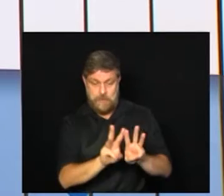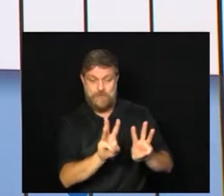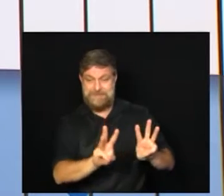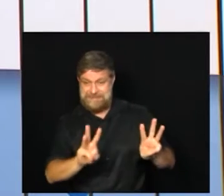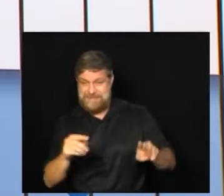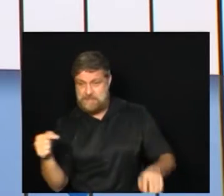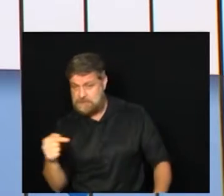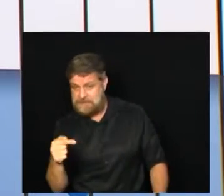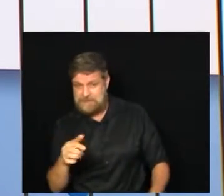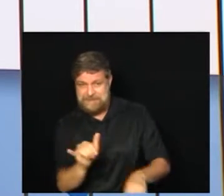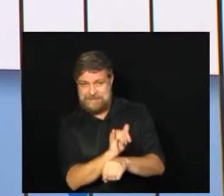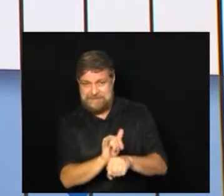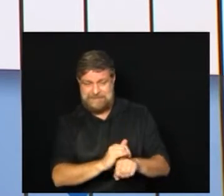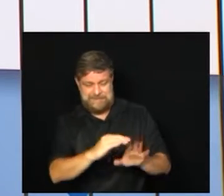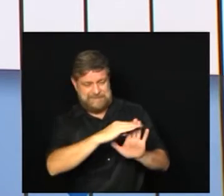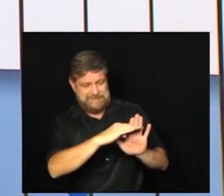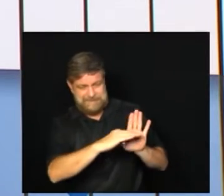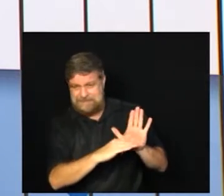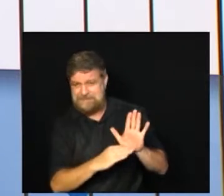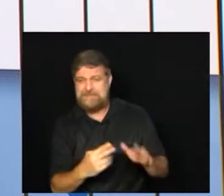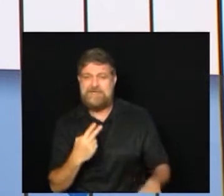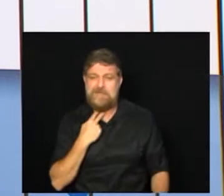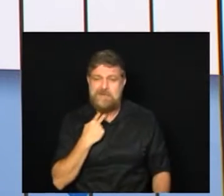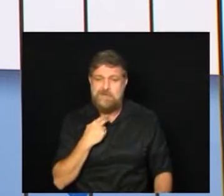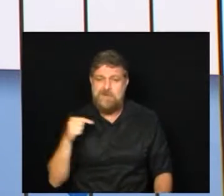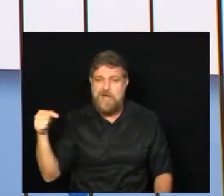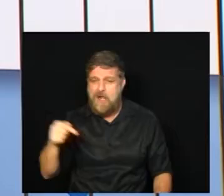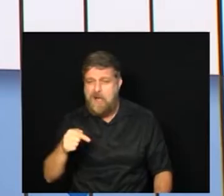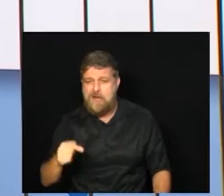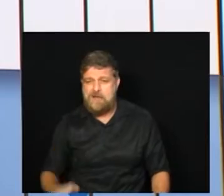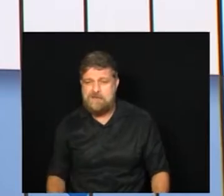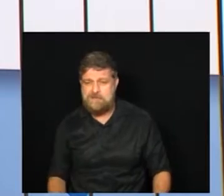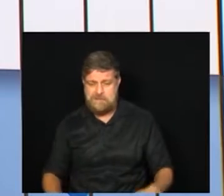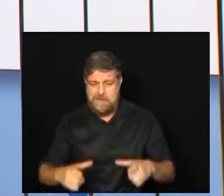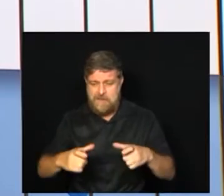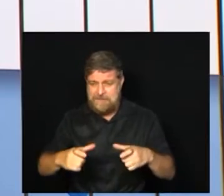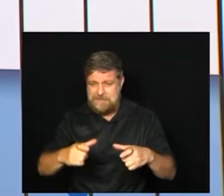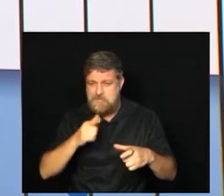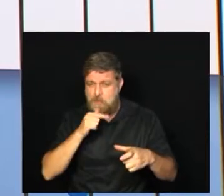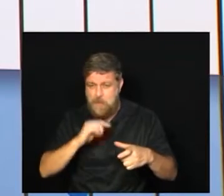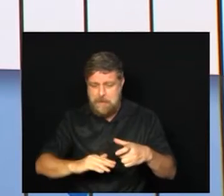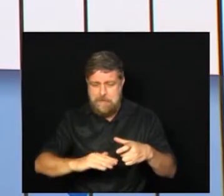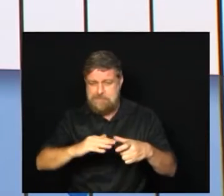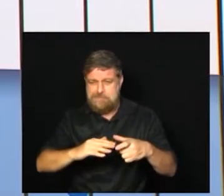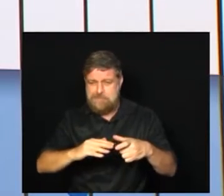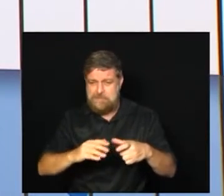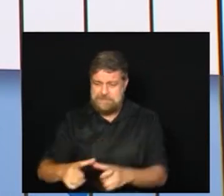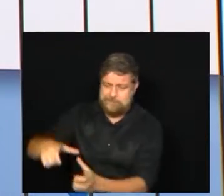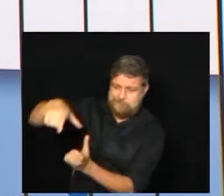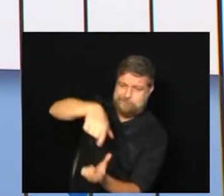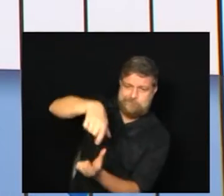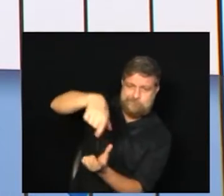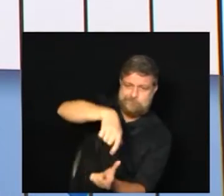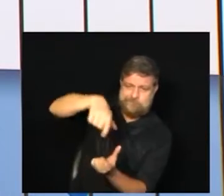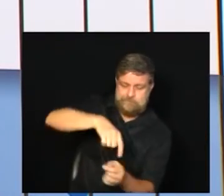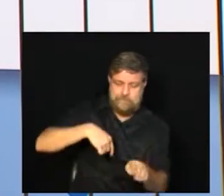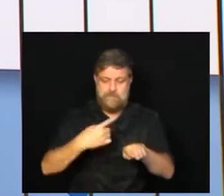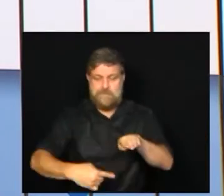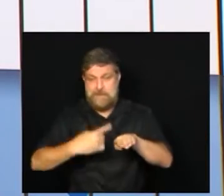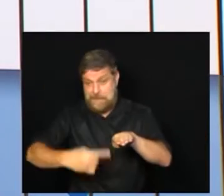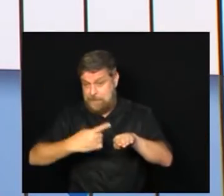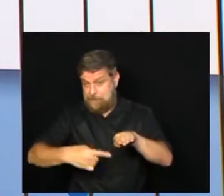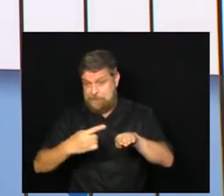dengue.campinas.sp.gov.br, as medidas, mas a gente sabe, não deixar ali o pratinho no vaso de planta, água acumular em pneus ou qualquer outro